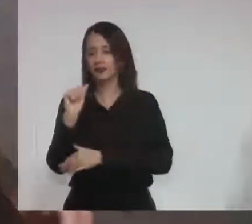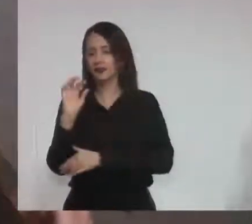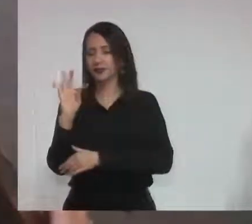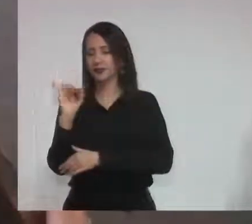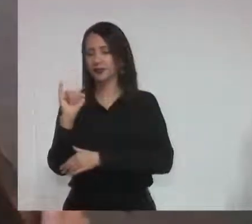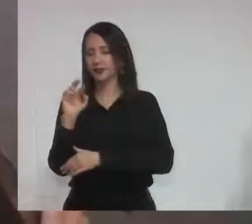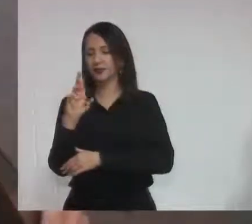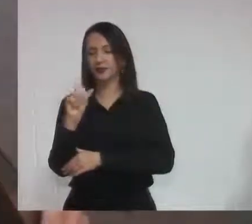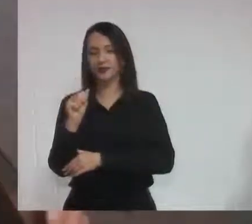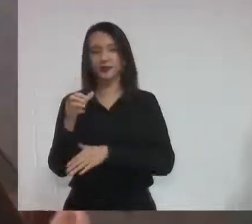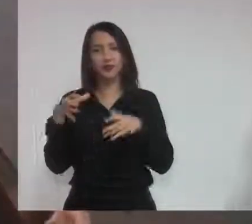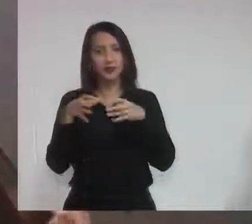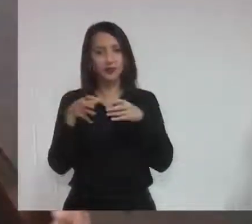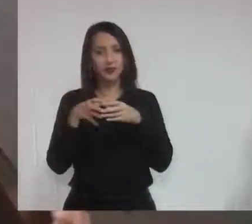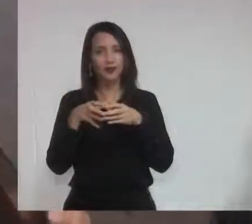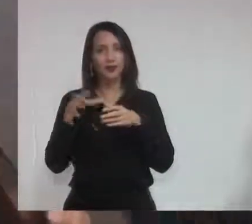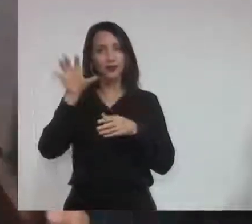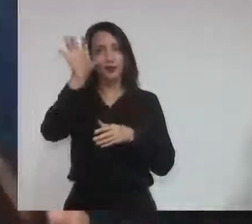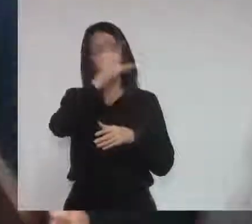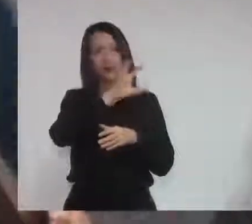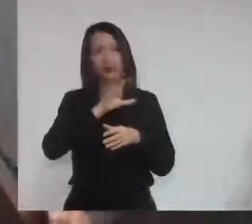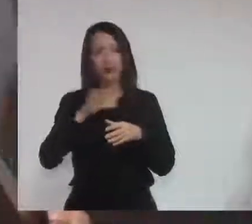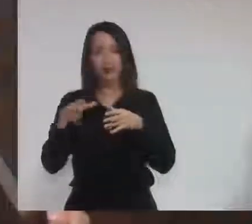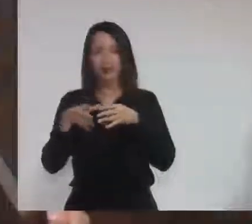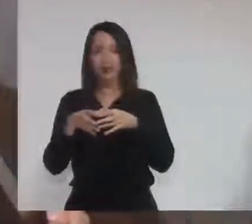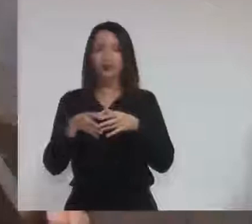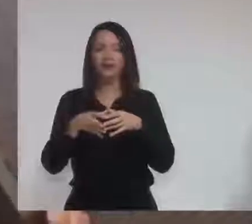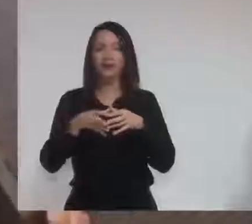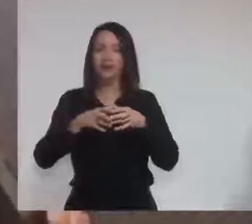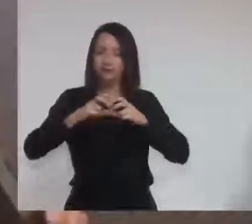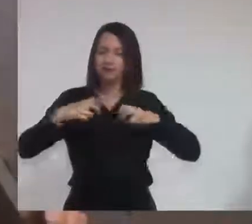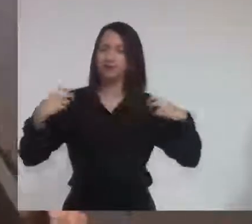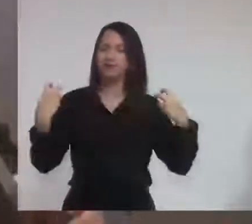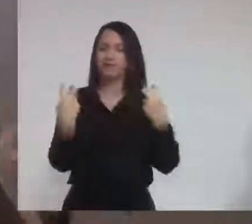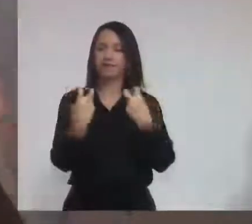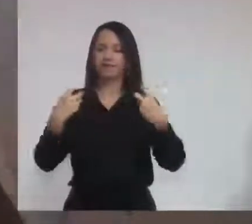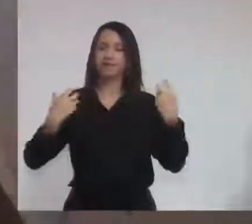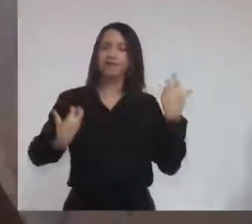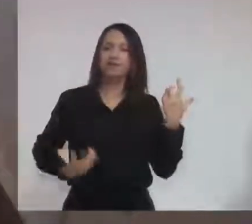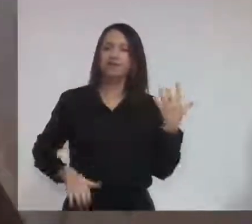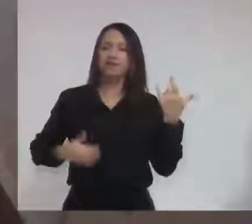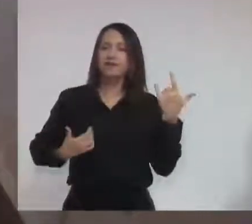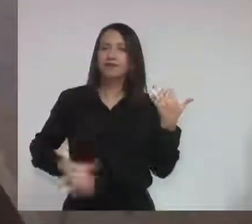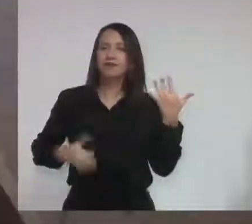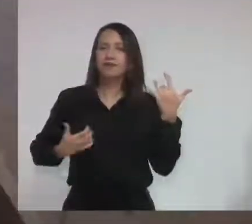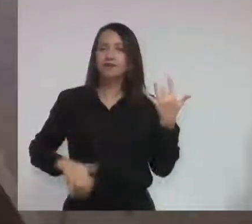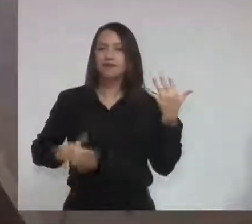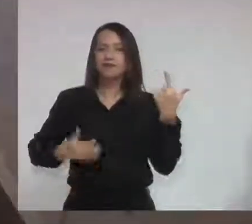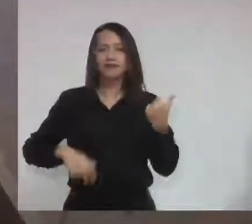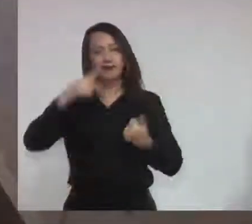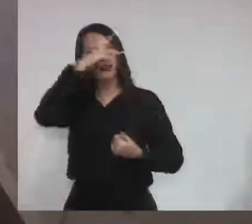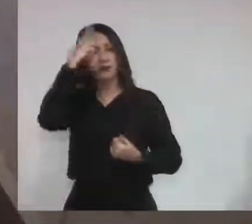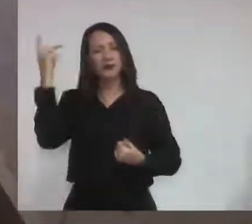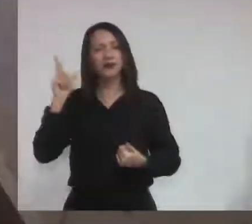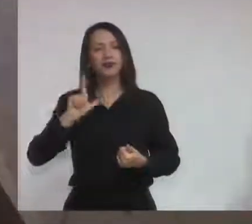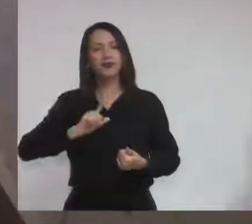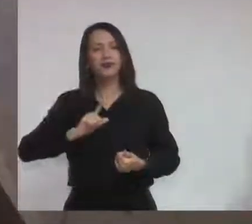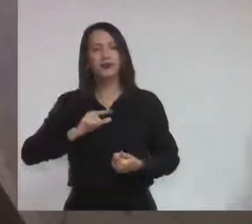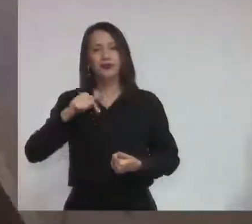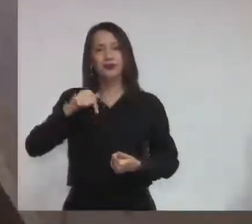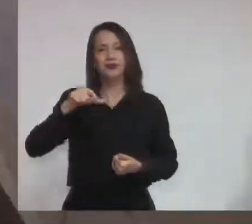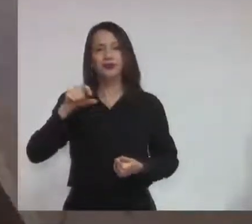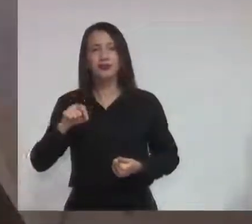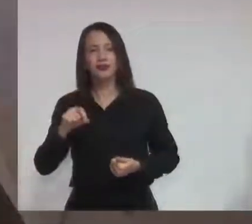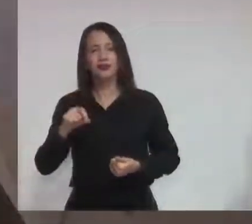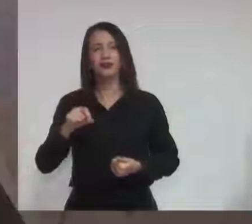né, de uma roda de viola também, típica, mas roda de viola feita por pessoas de 70, 80 anos ou